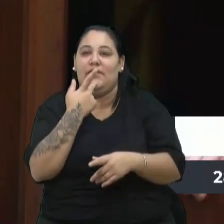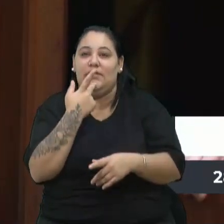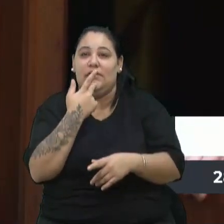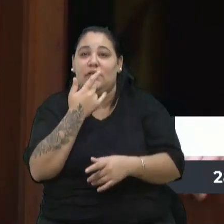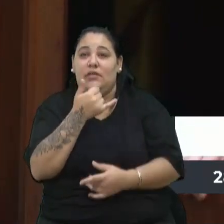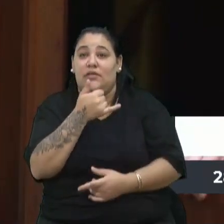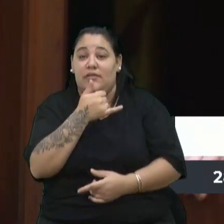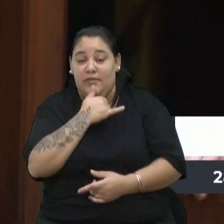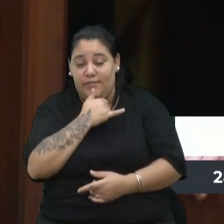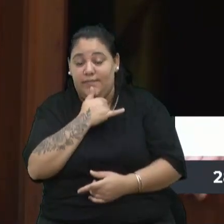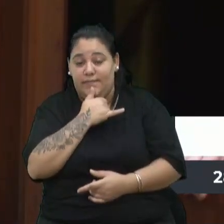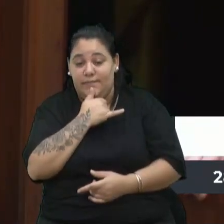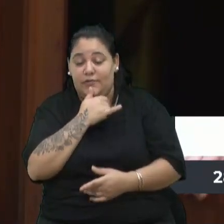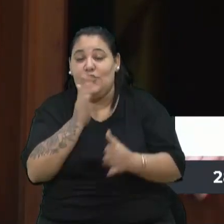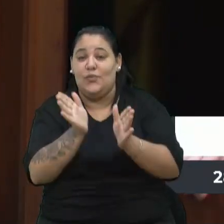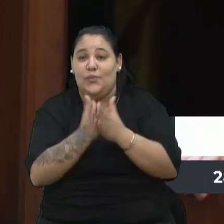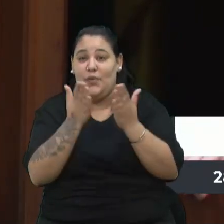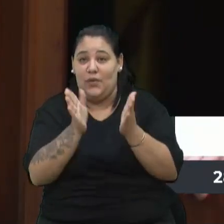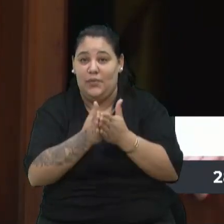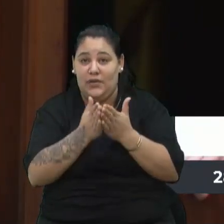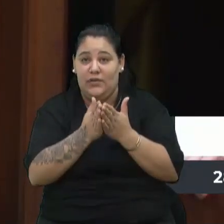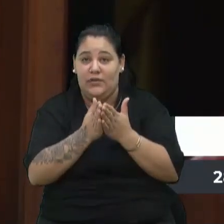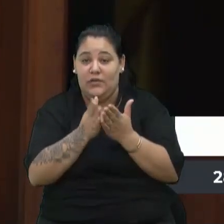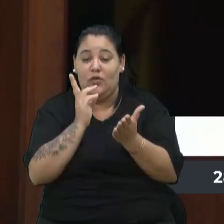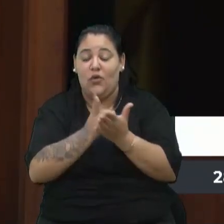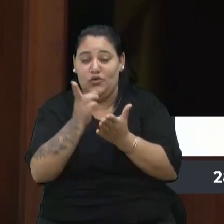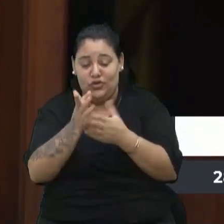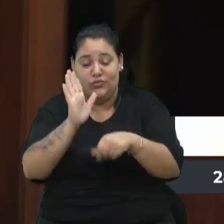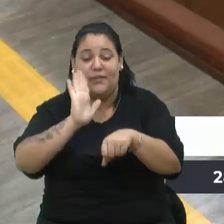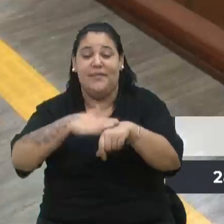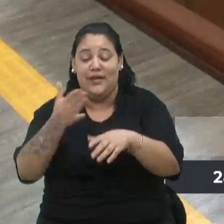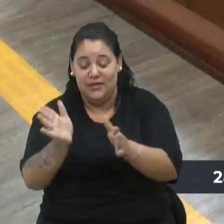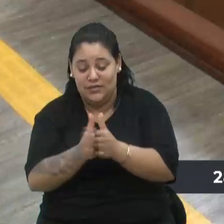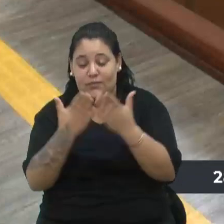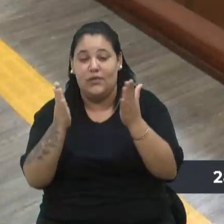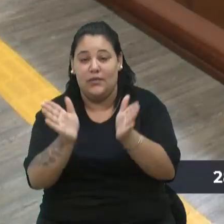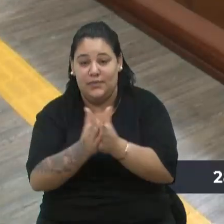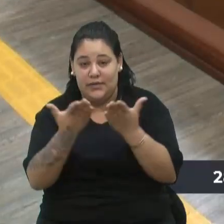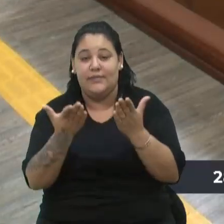Infelizmente, o pobre cada vez fica mais pobre. Obrigado, presidente. Obrigado. Ainda que